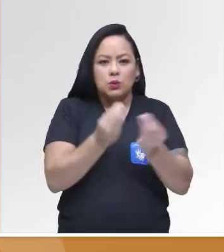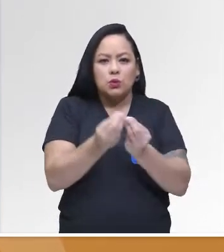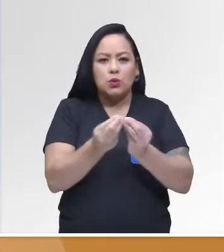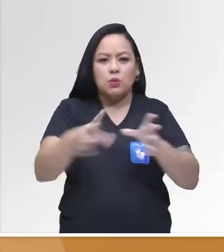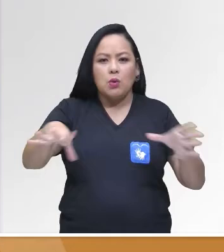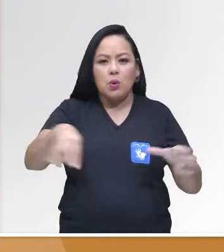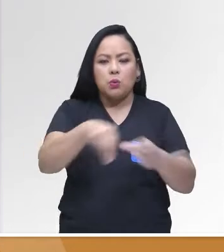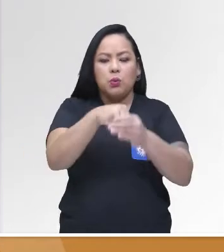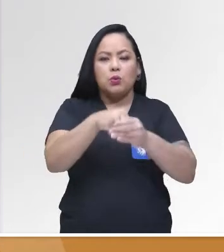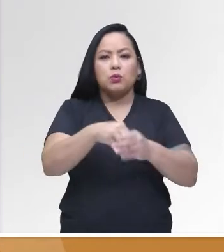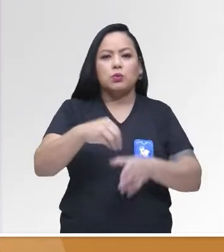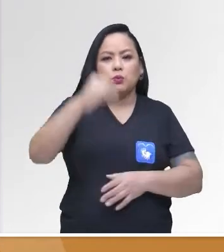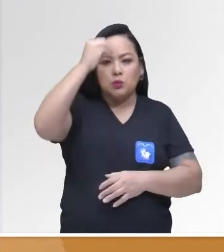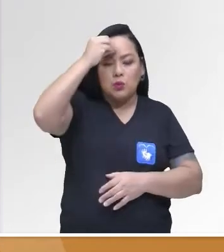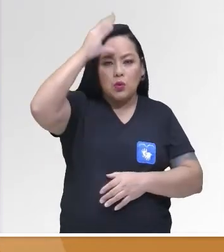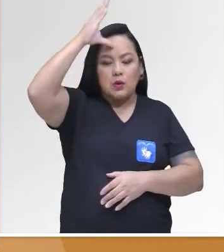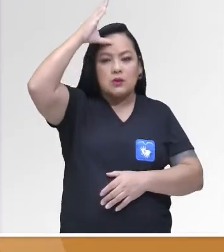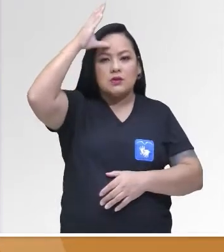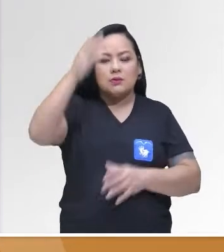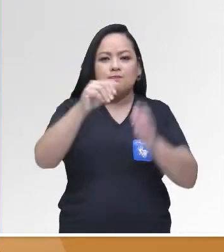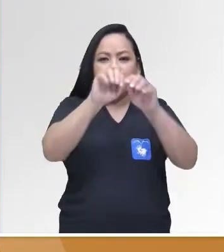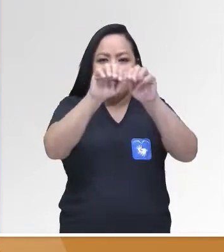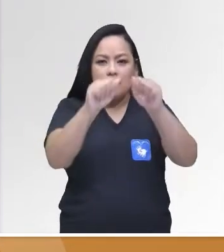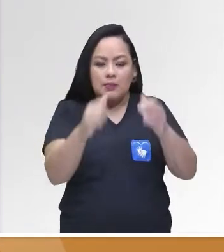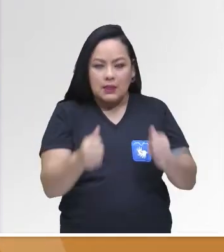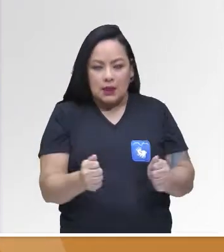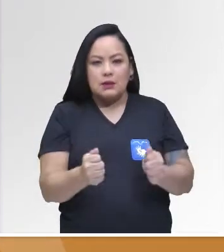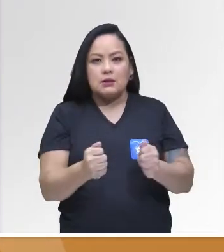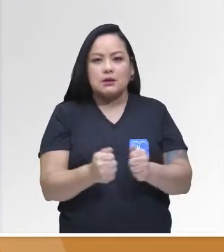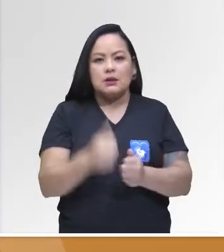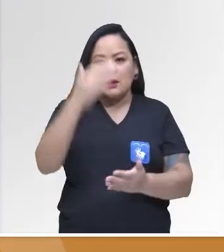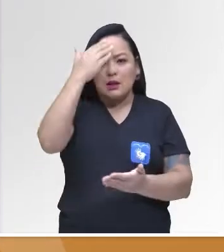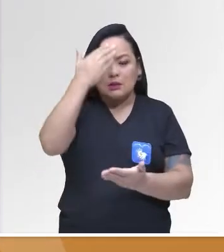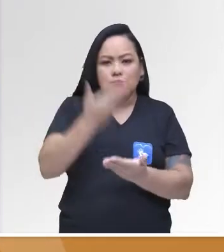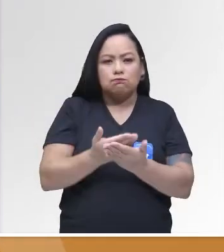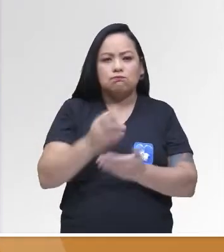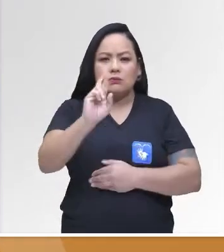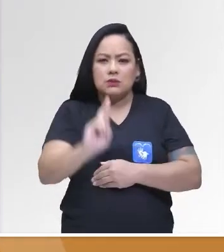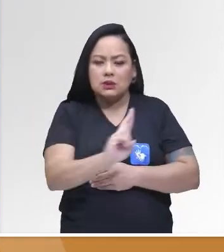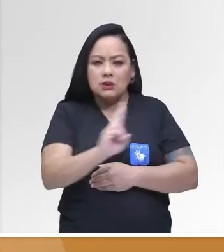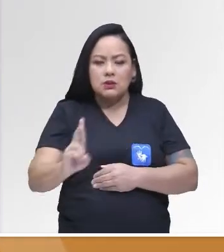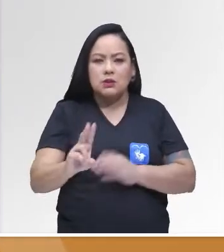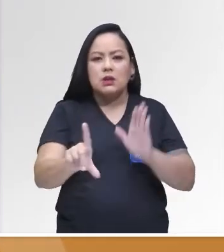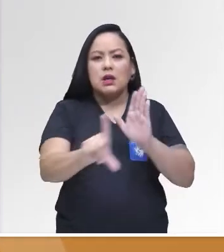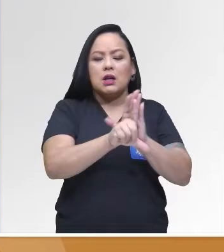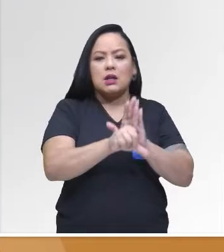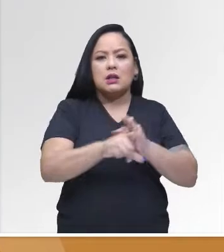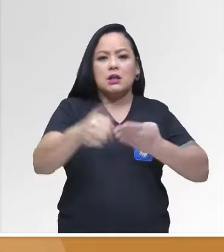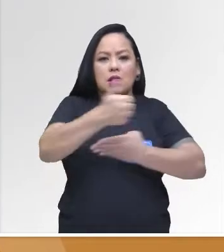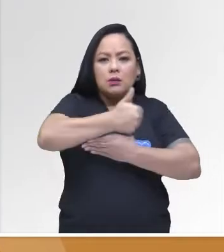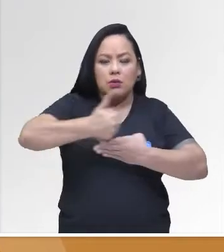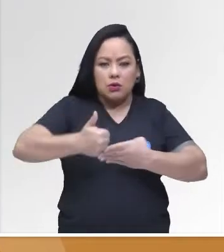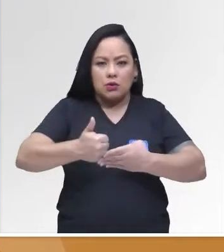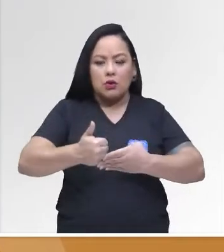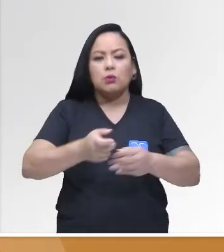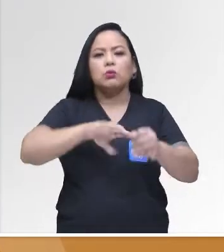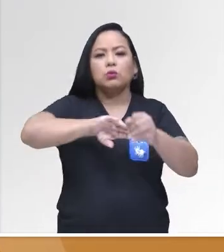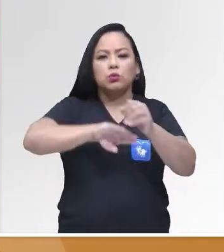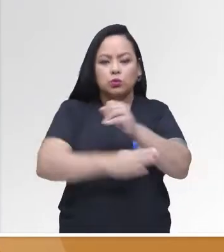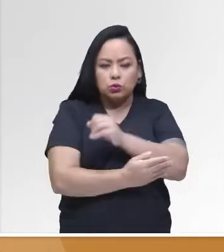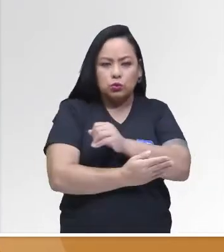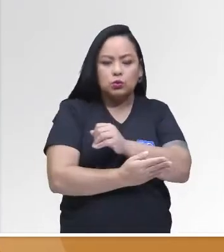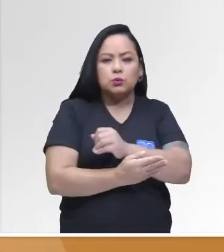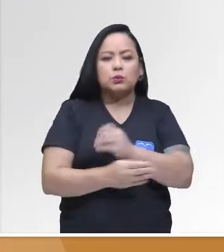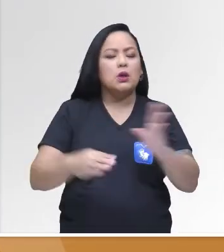o conhecimento, a arte, as crenças, a lei, a moral e os costumes